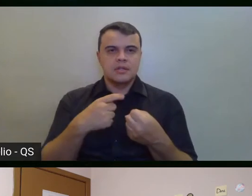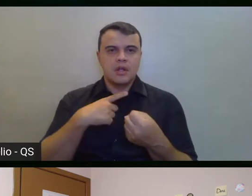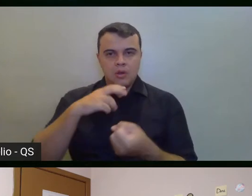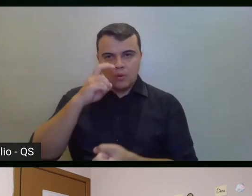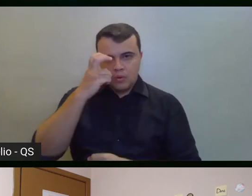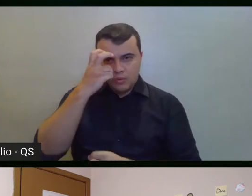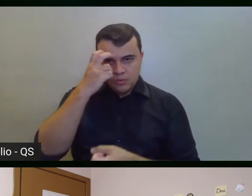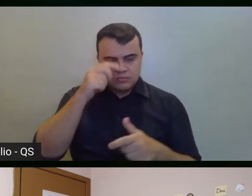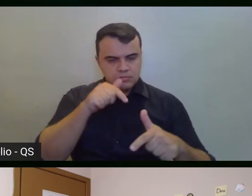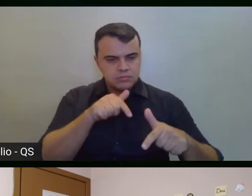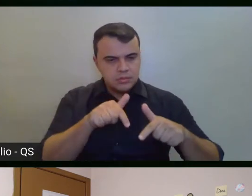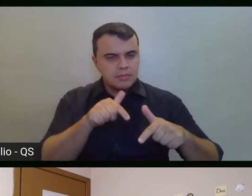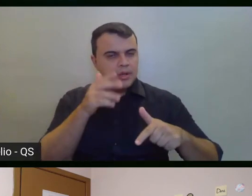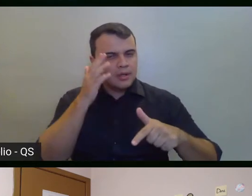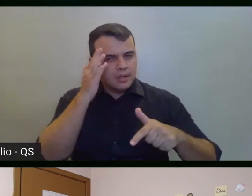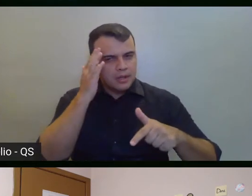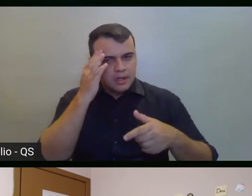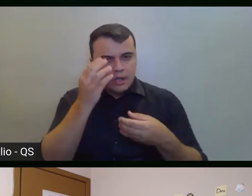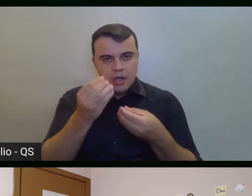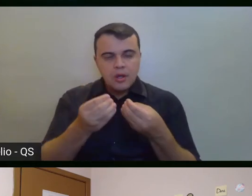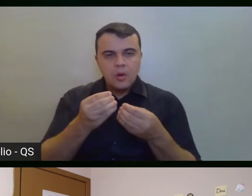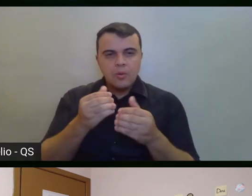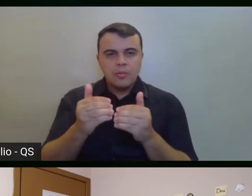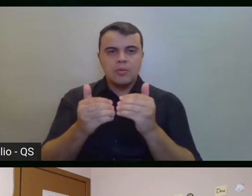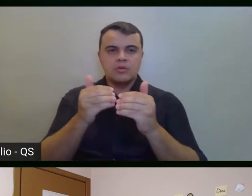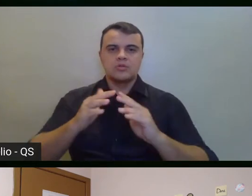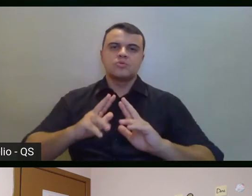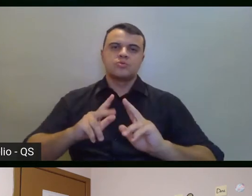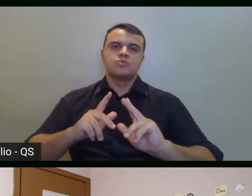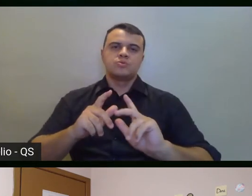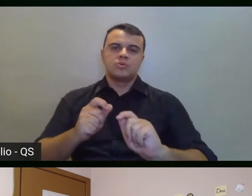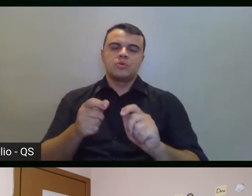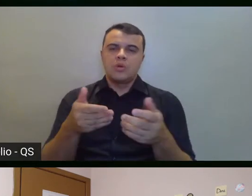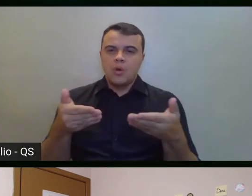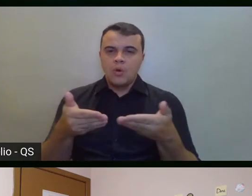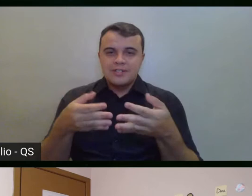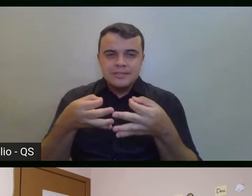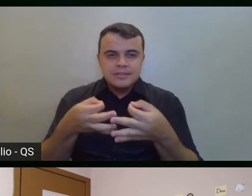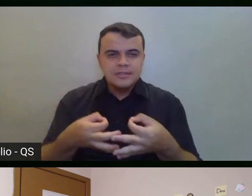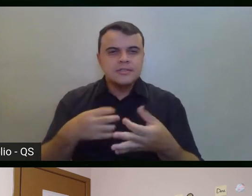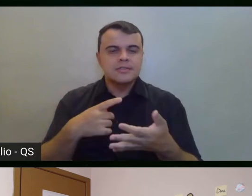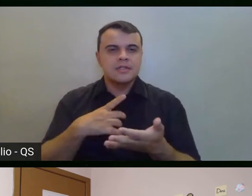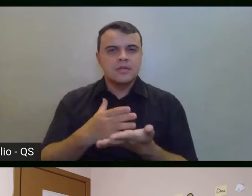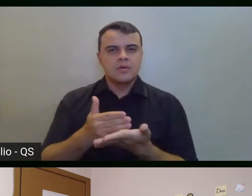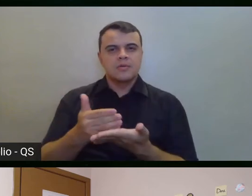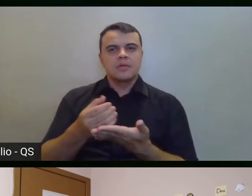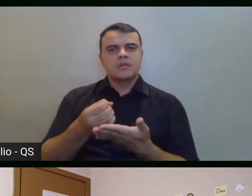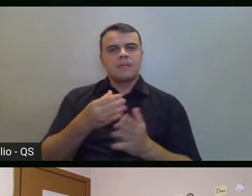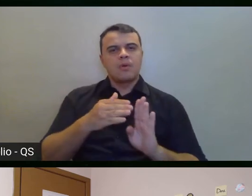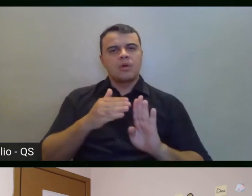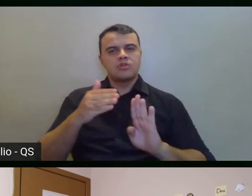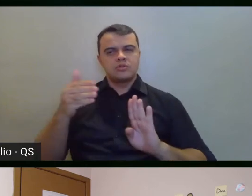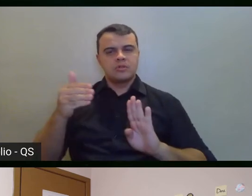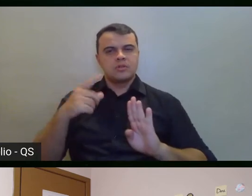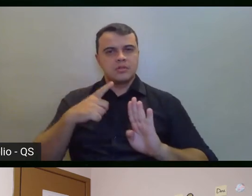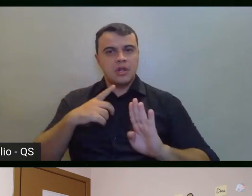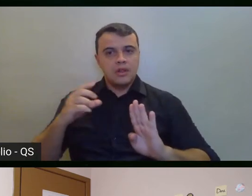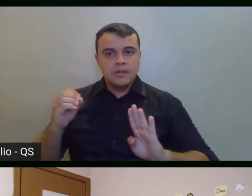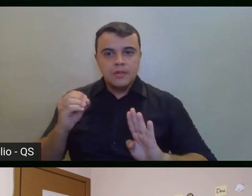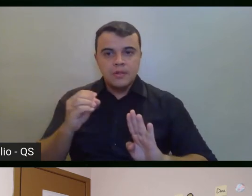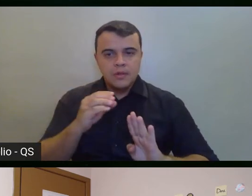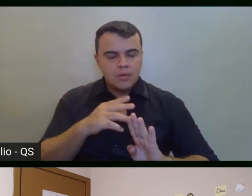cultura do mercado para você entender como é que funciona um processo como um todo então hoje eu tenho certeza que é o início de uma grande jornada de um capítulo novo aí